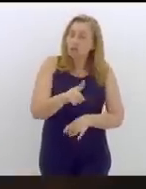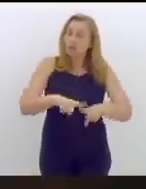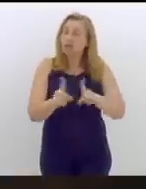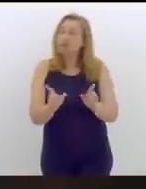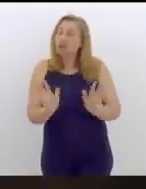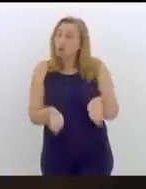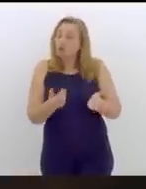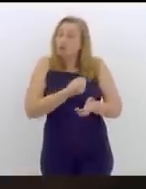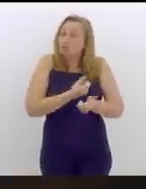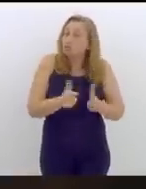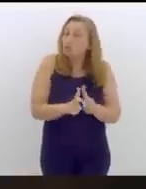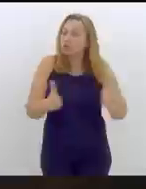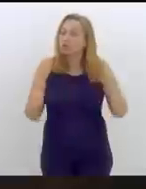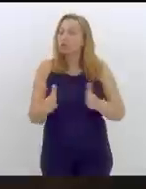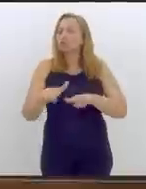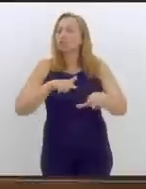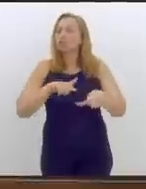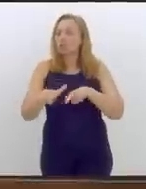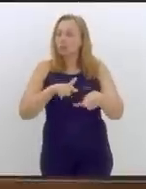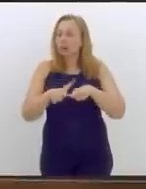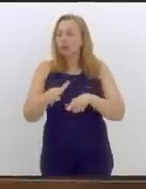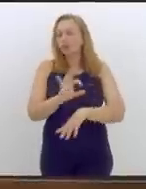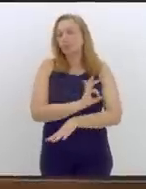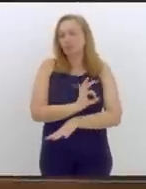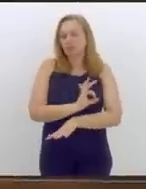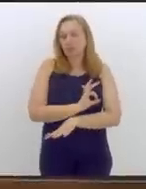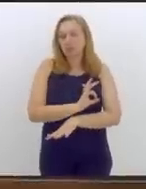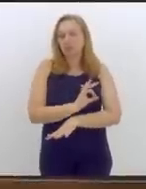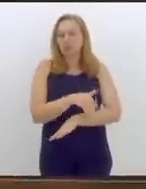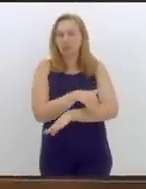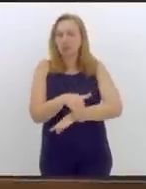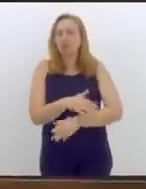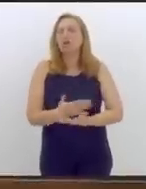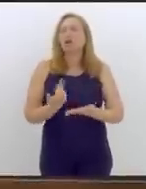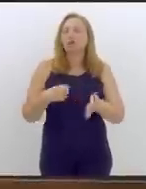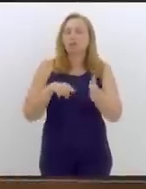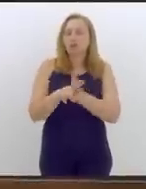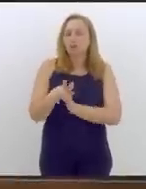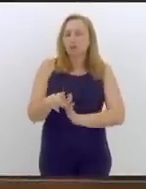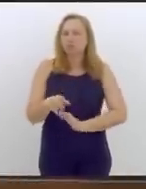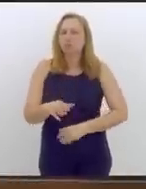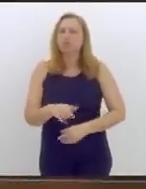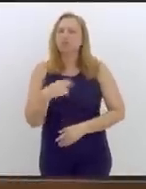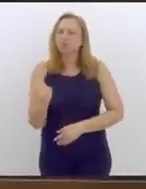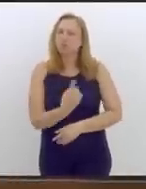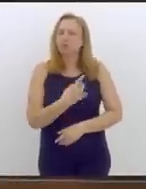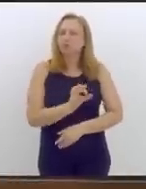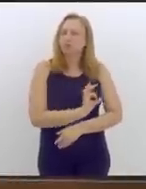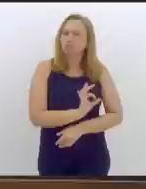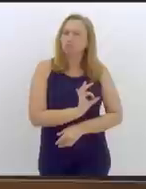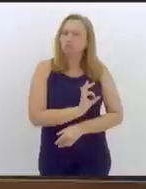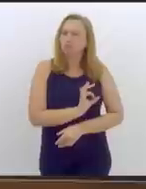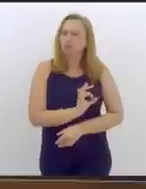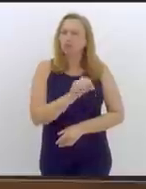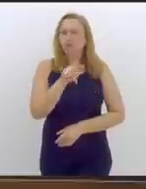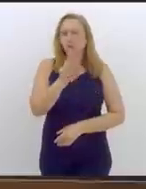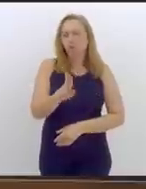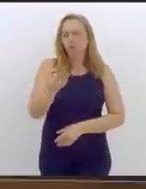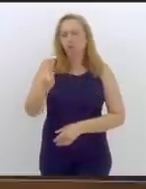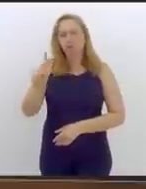e eu gostaria de fazer essa pergunta e outra coisa pergunta que eu faço o senhor os nossos policiais na